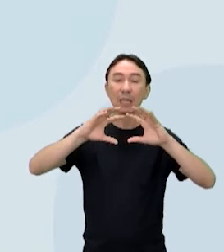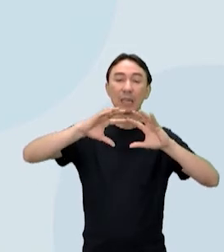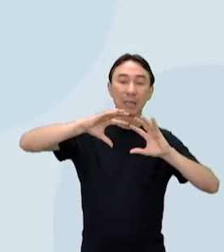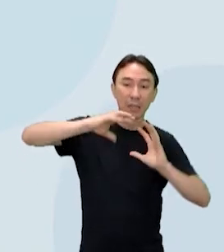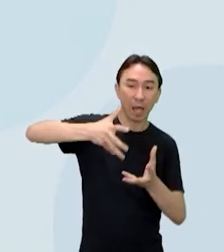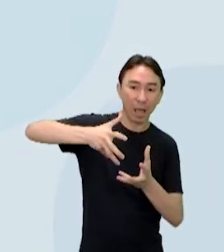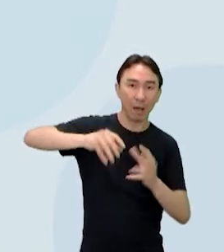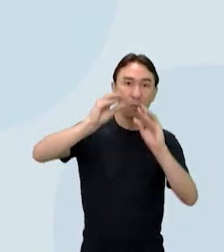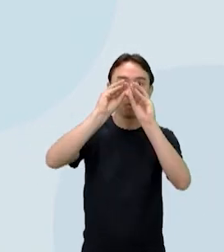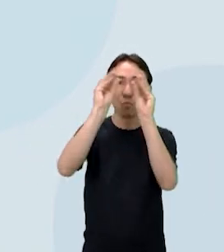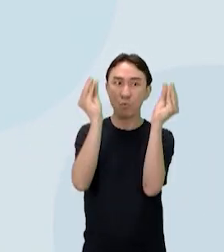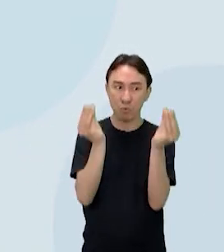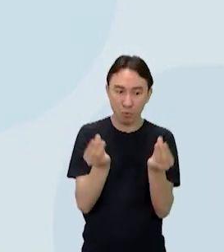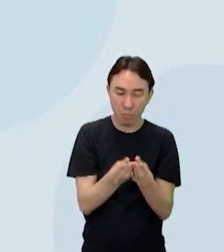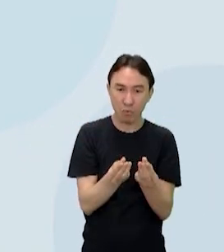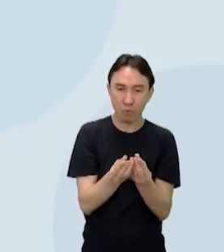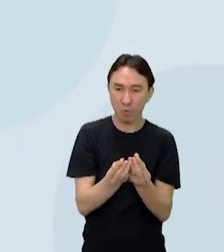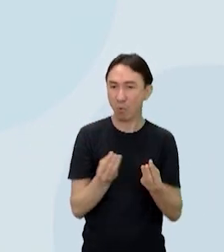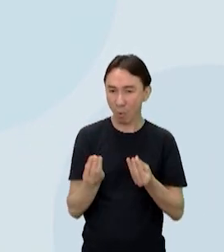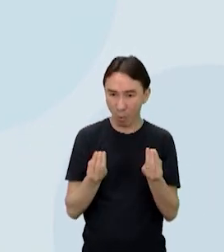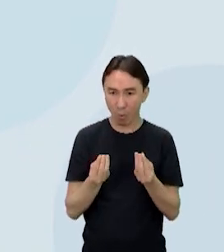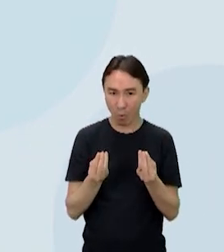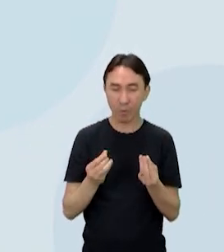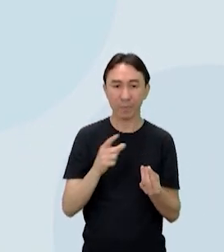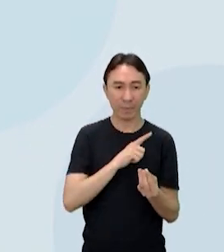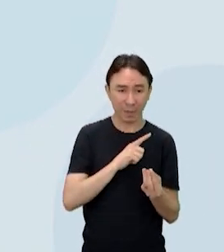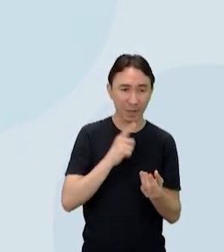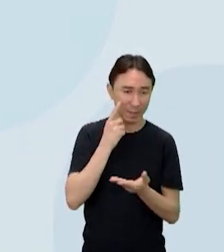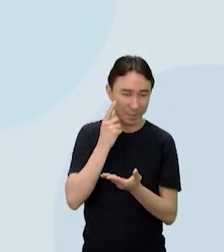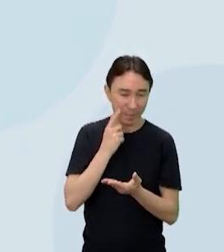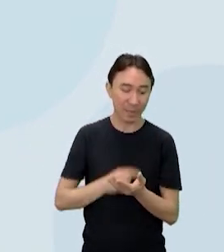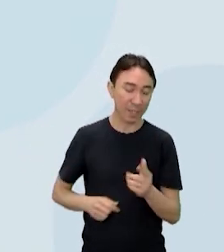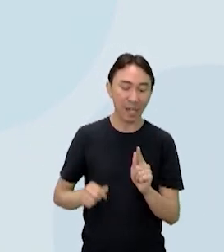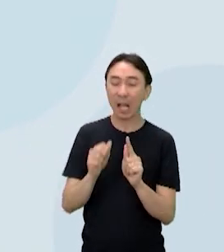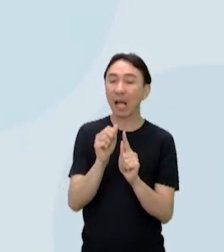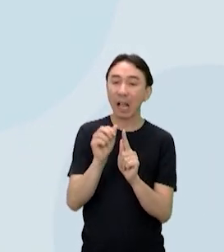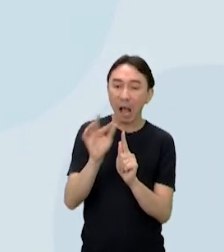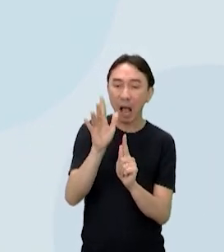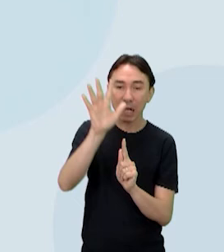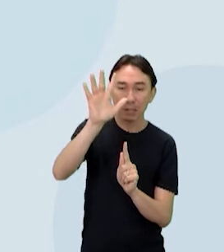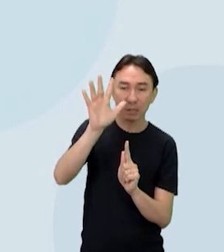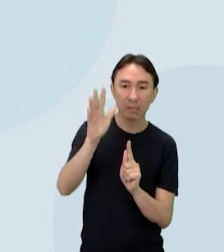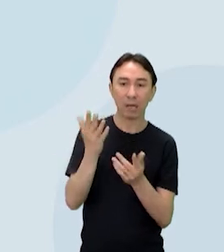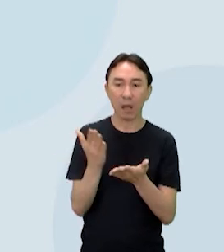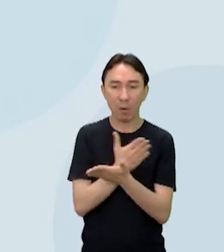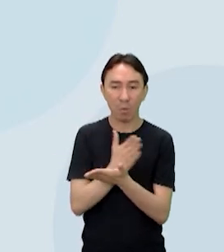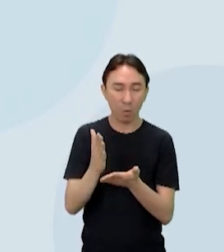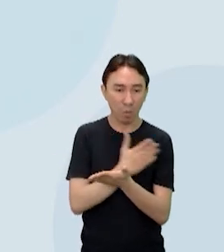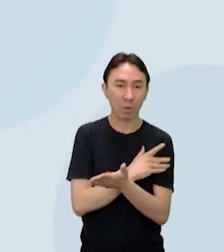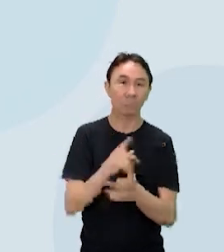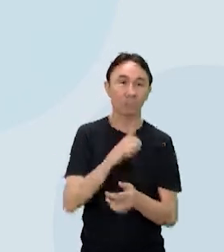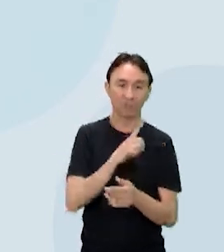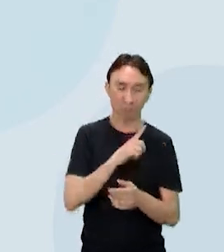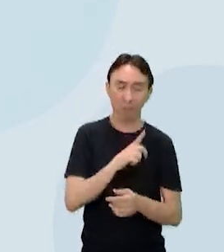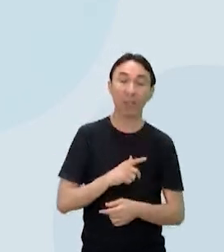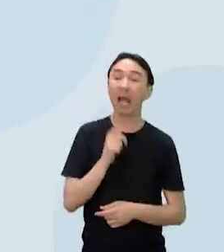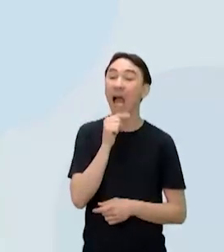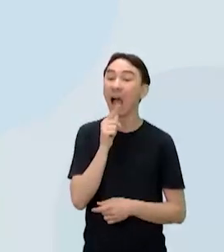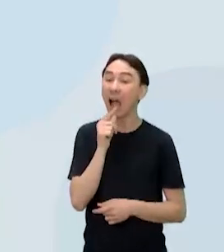primitiva da Terra. Então, teria a presença de alguns gases, entre eles teria principalmente vapor de água,